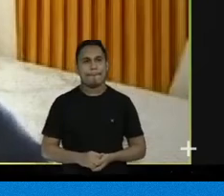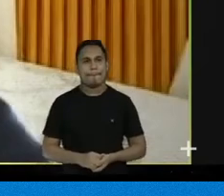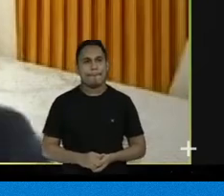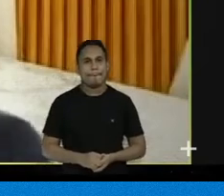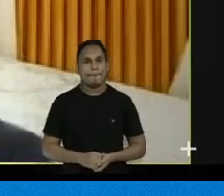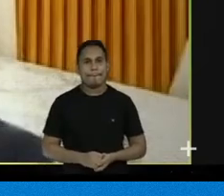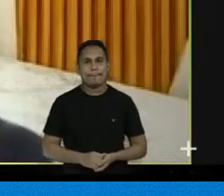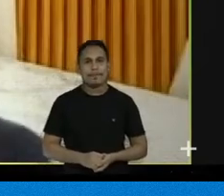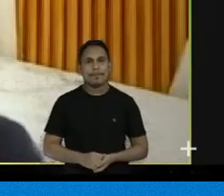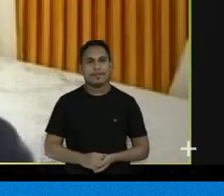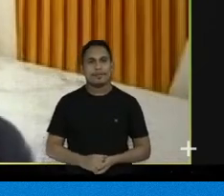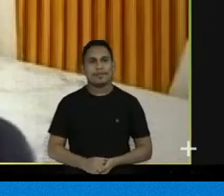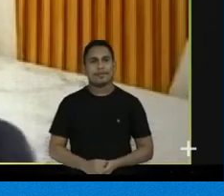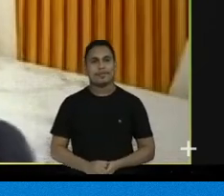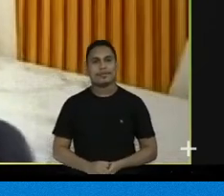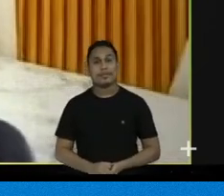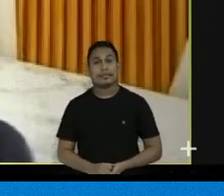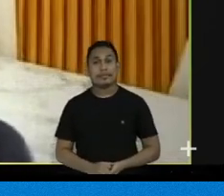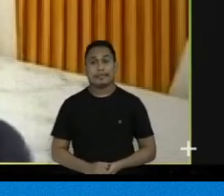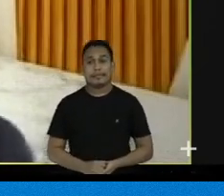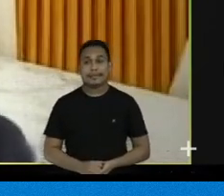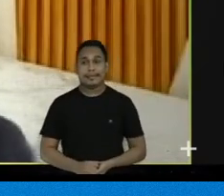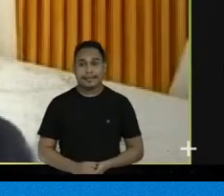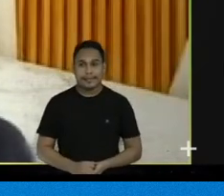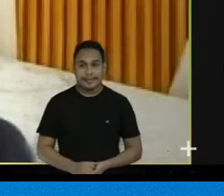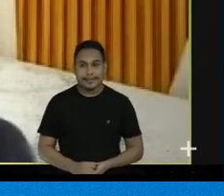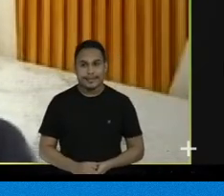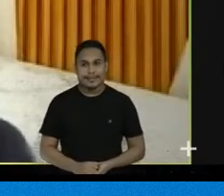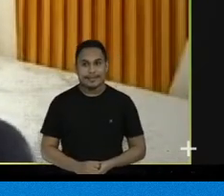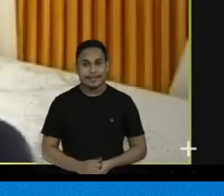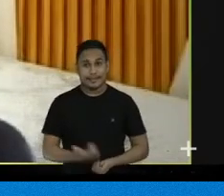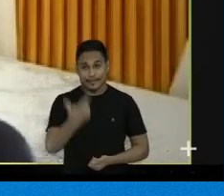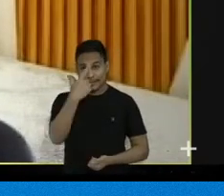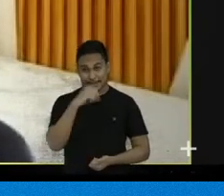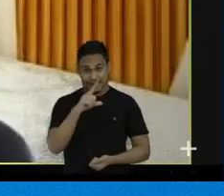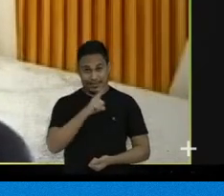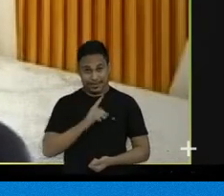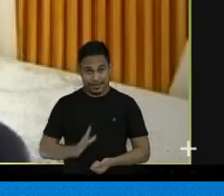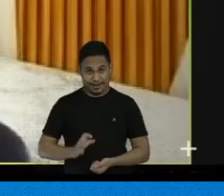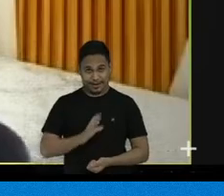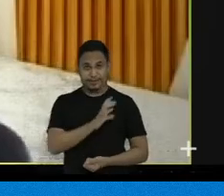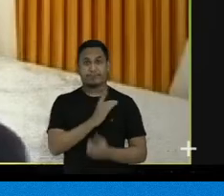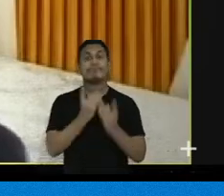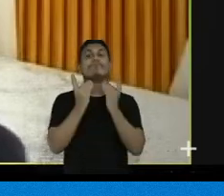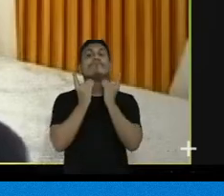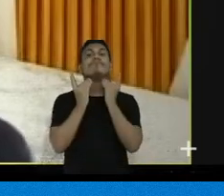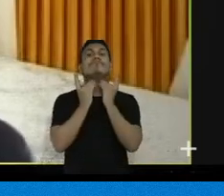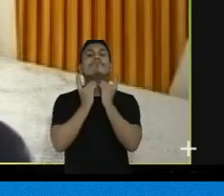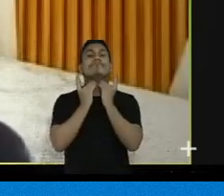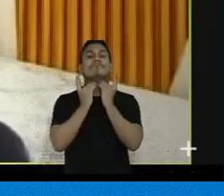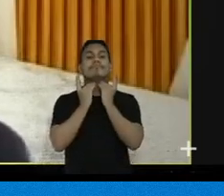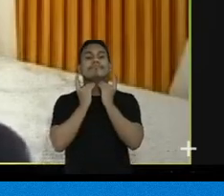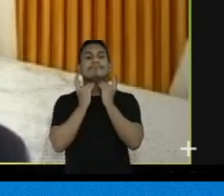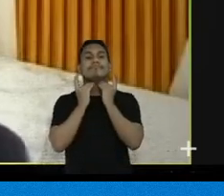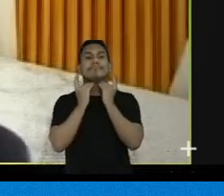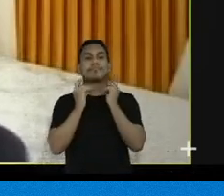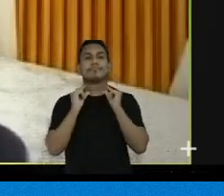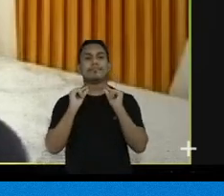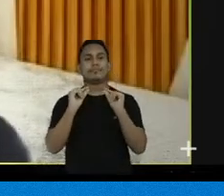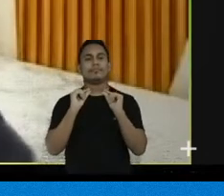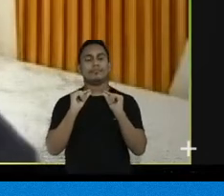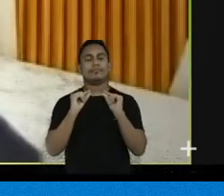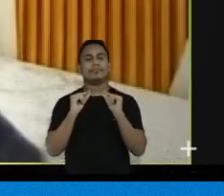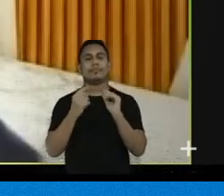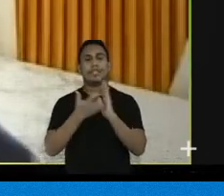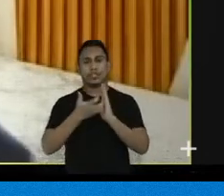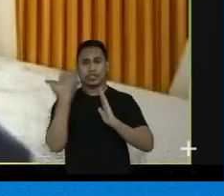Quem teve câncer de tireoide ou tirou a granulina, continua com... Ai, que legal,